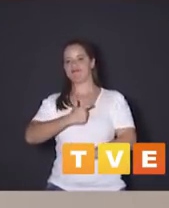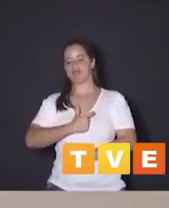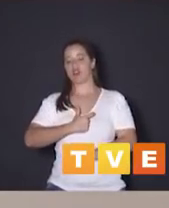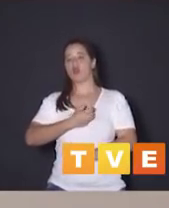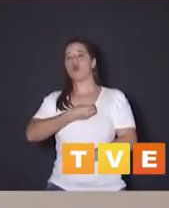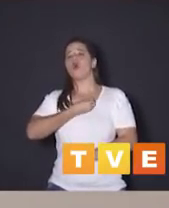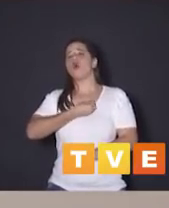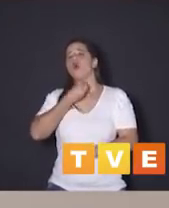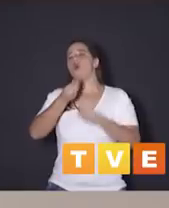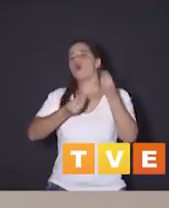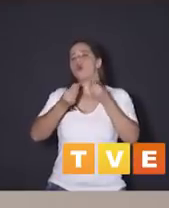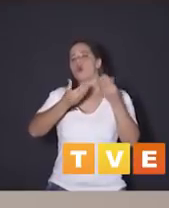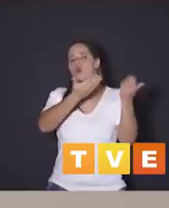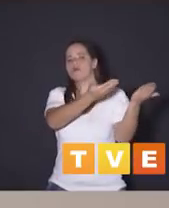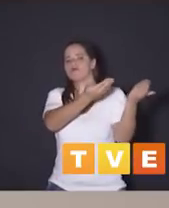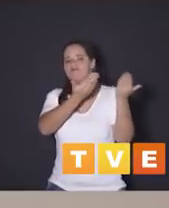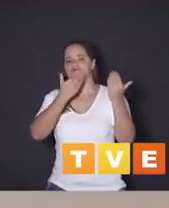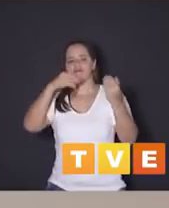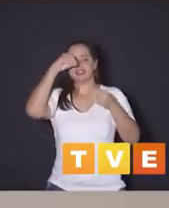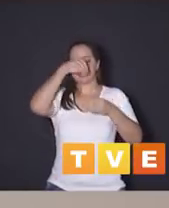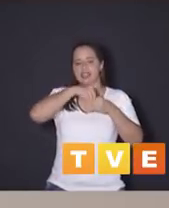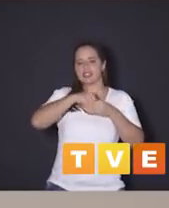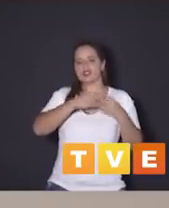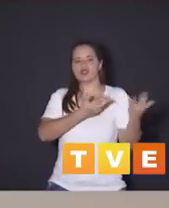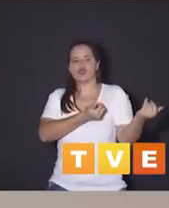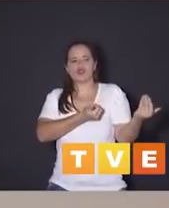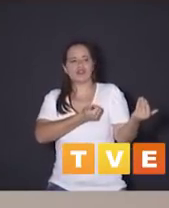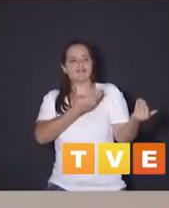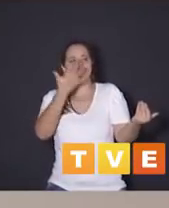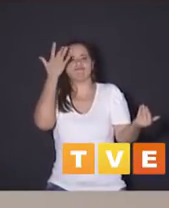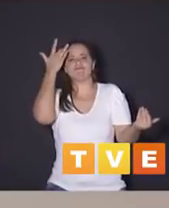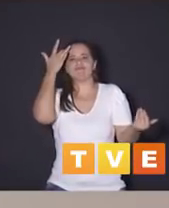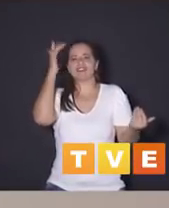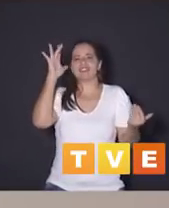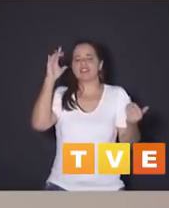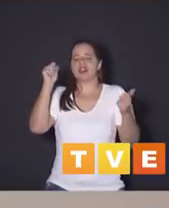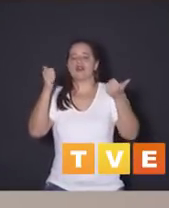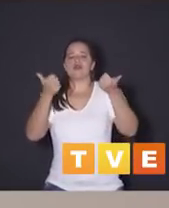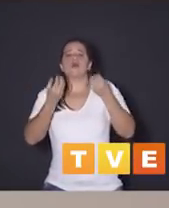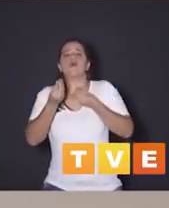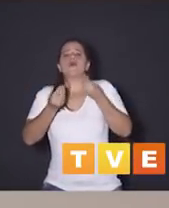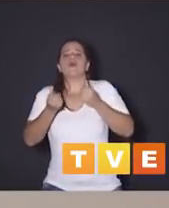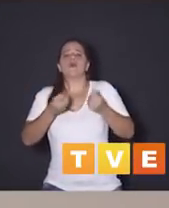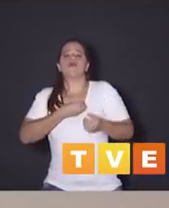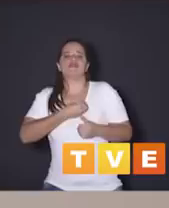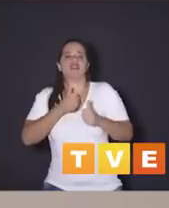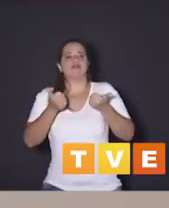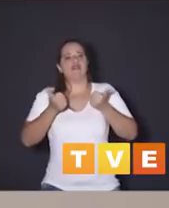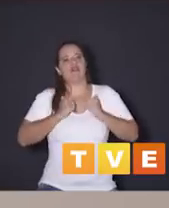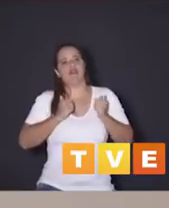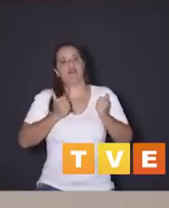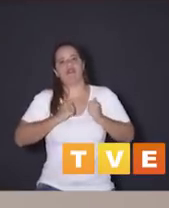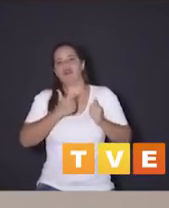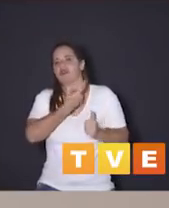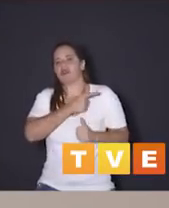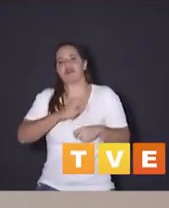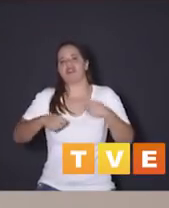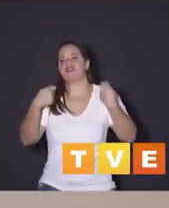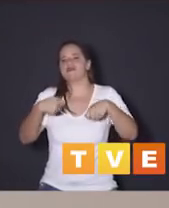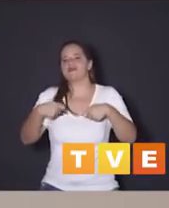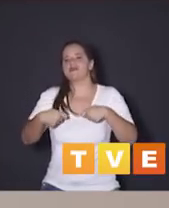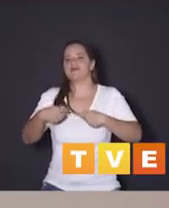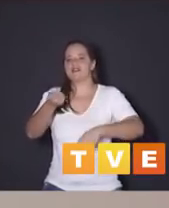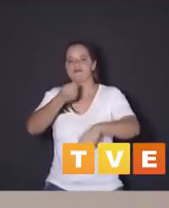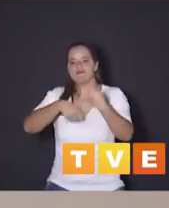conceito para o jovem é que meio que está anexado a uma zona de conforto e acha que não tem essa necessidade de